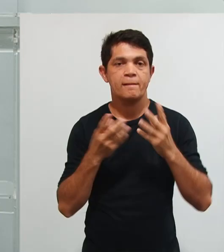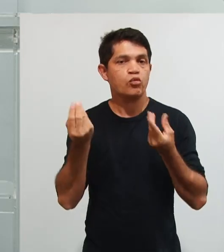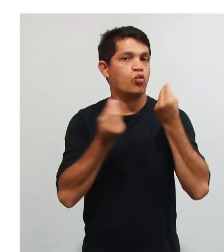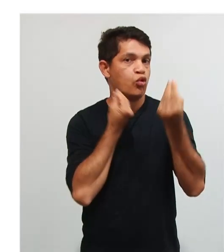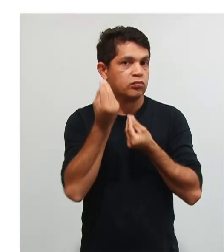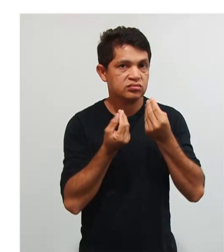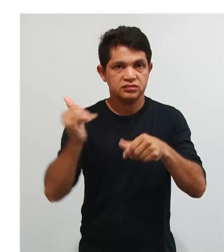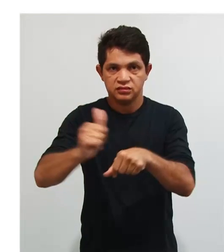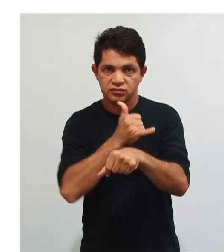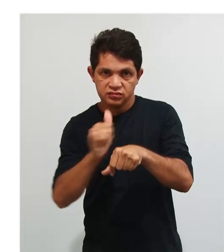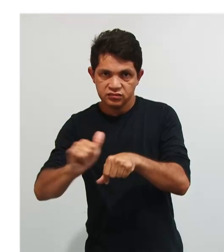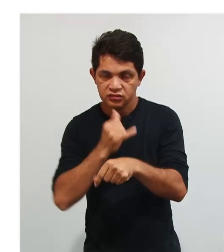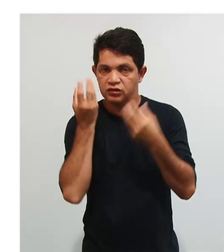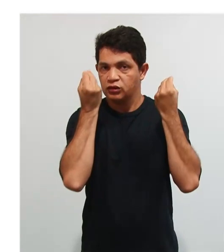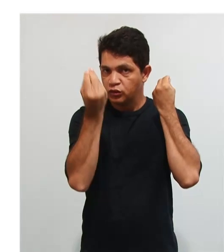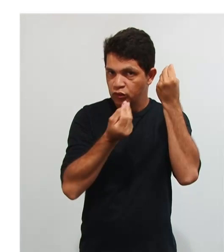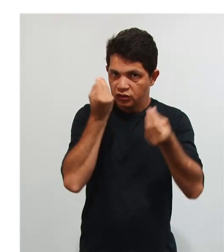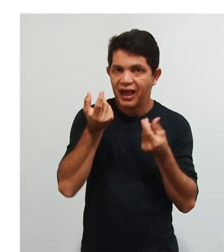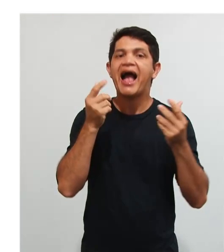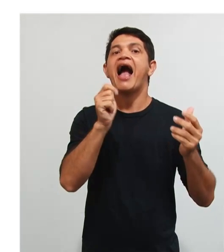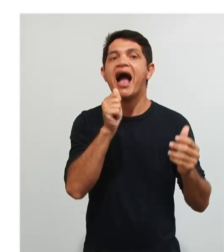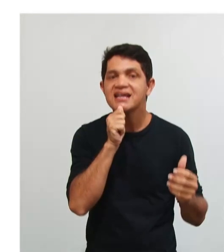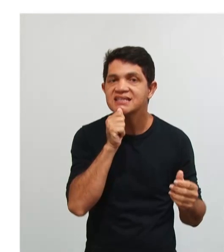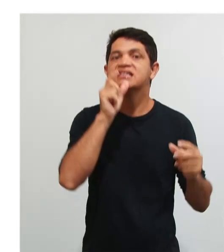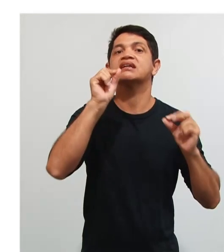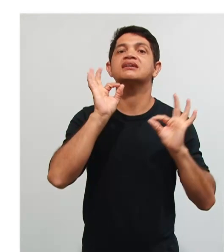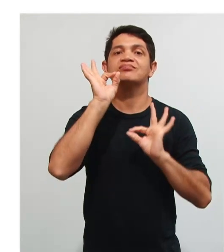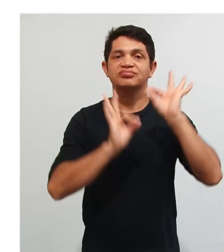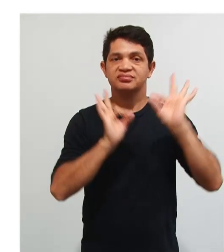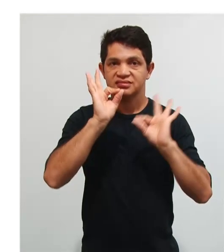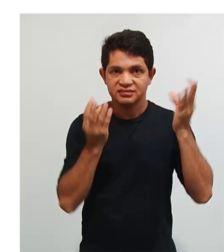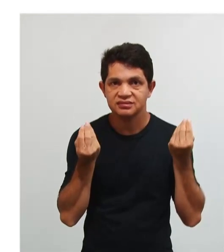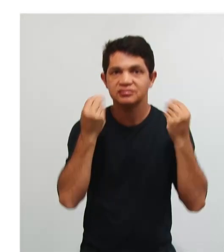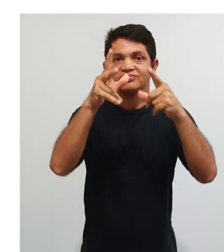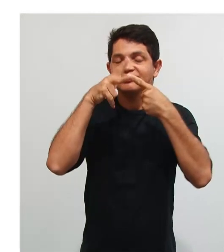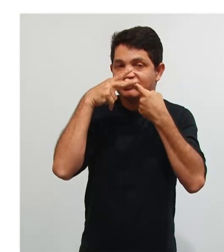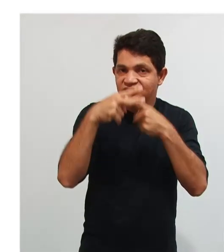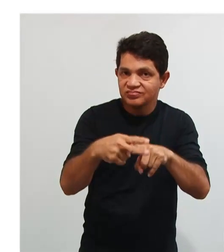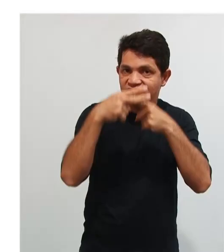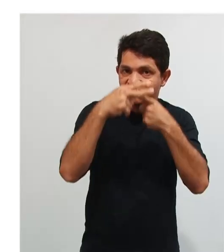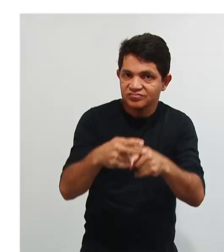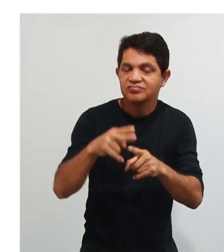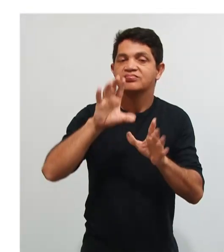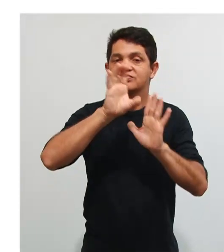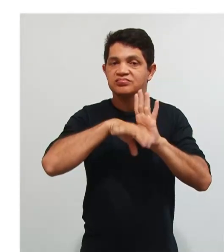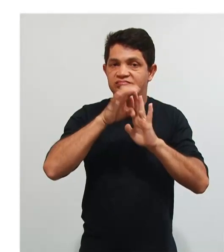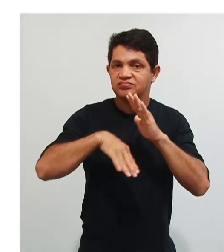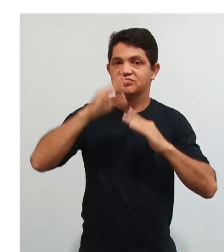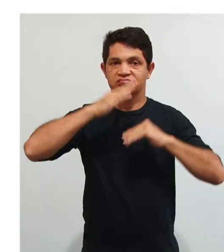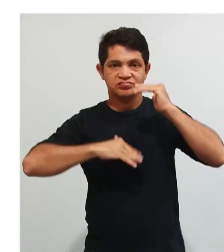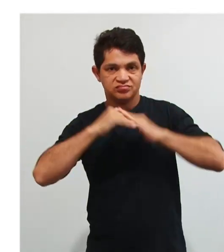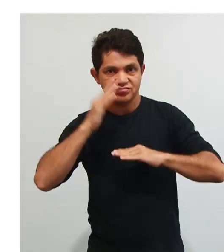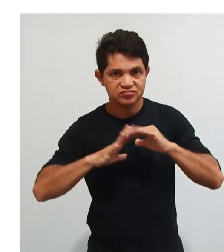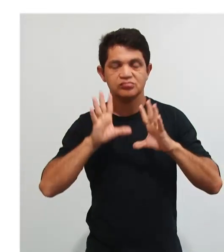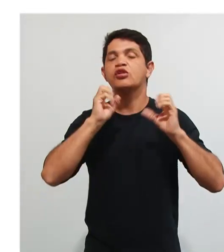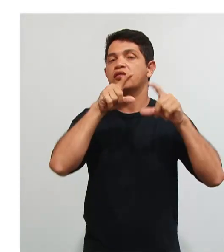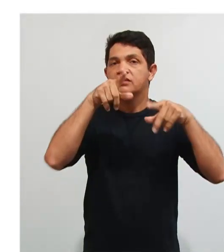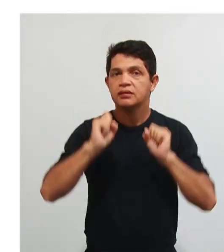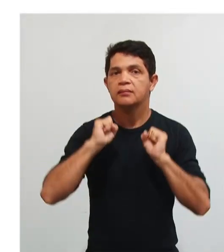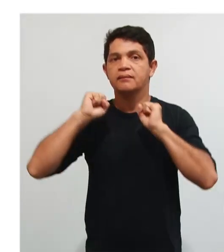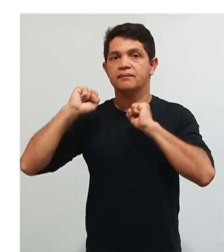como estratégia. E ainda queremos lhe ofertar, dar a base para que você